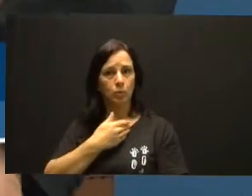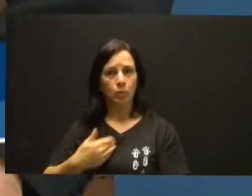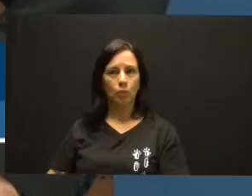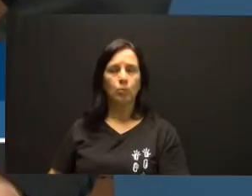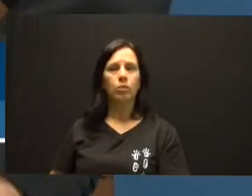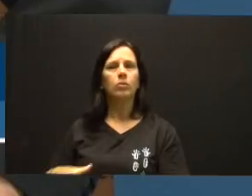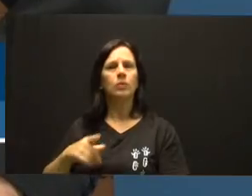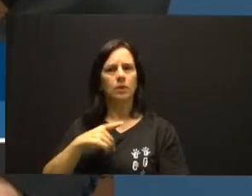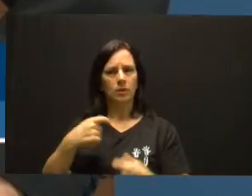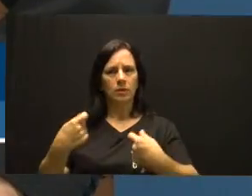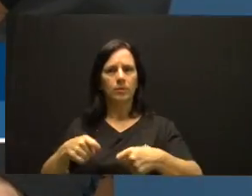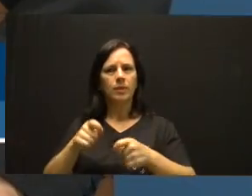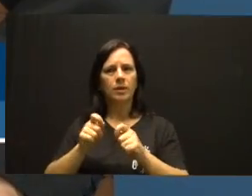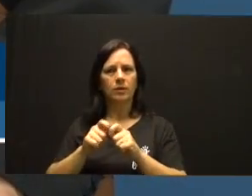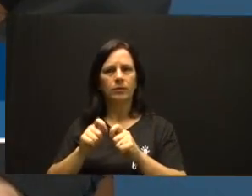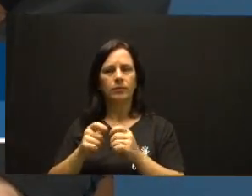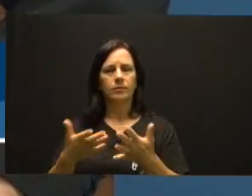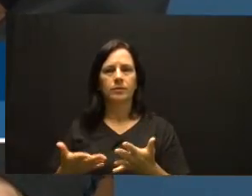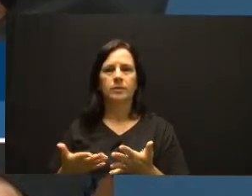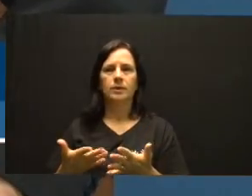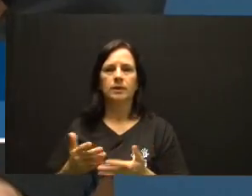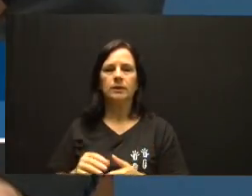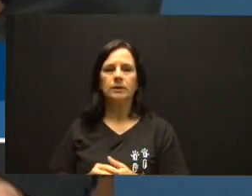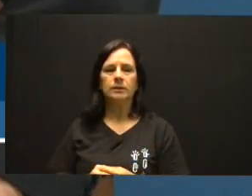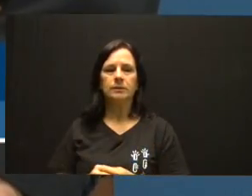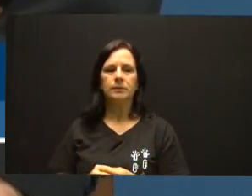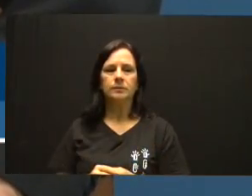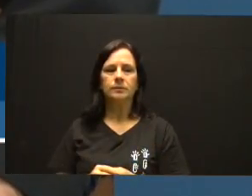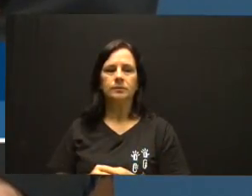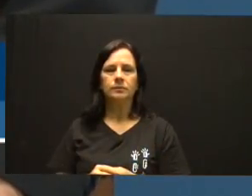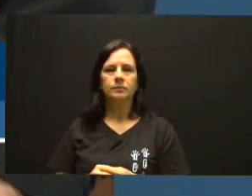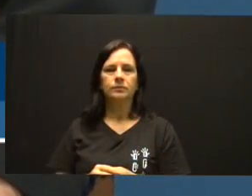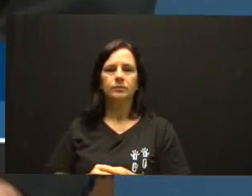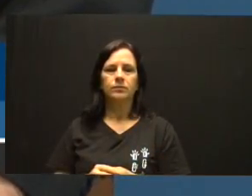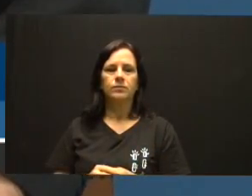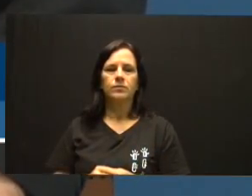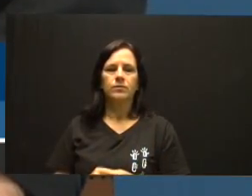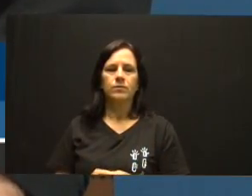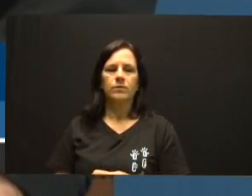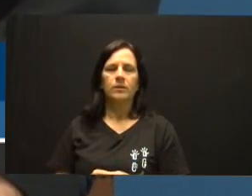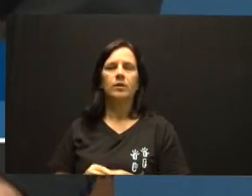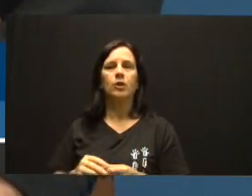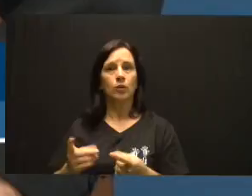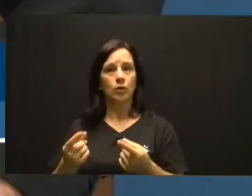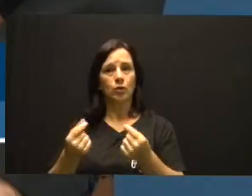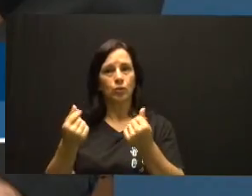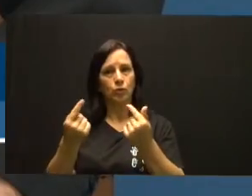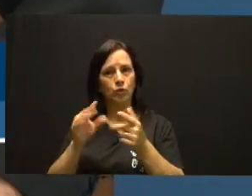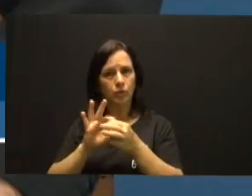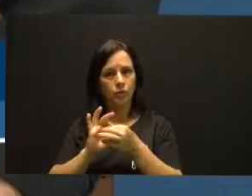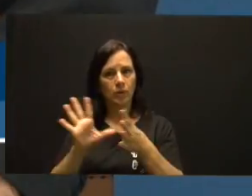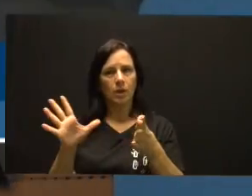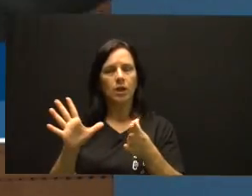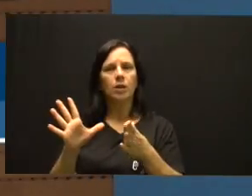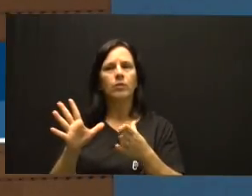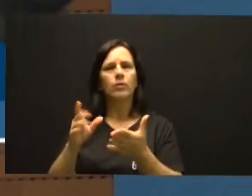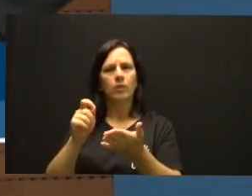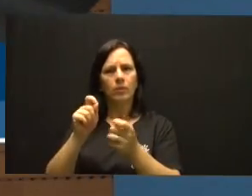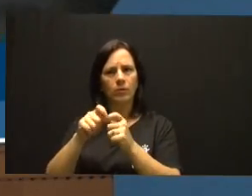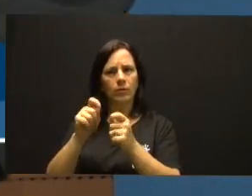parte dele, vereador Sérgio. E a parte dele é colocar em prática o dinheiro que foi liberado.